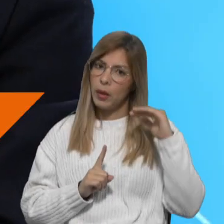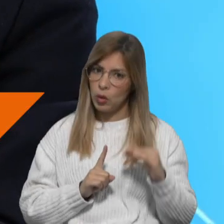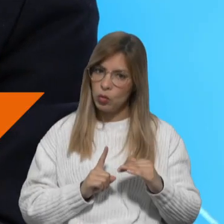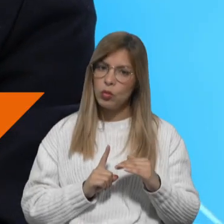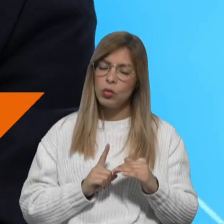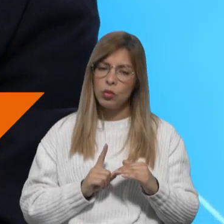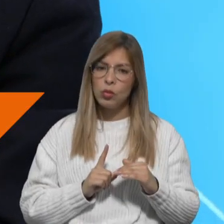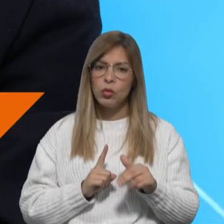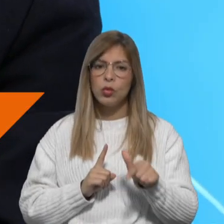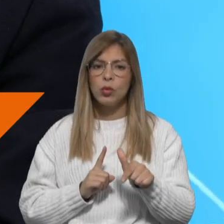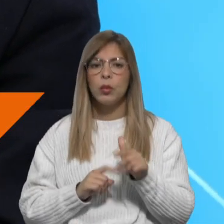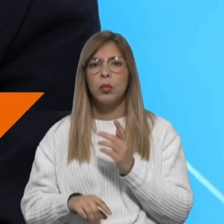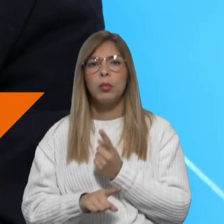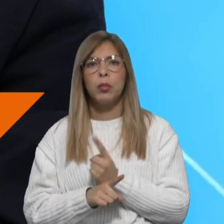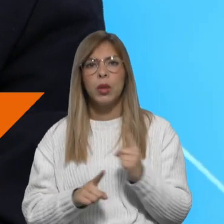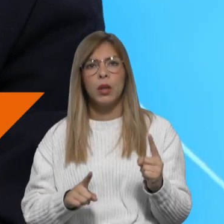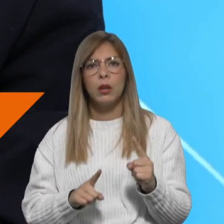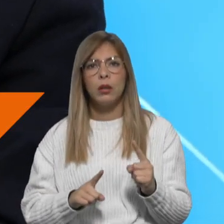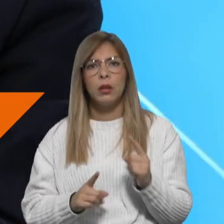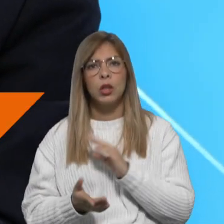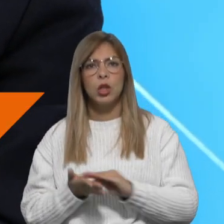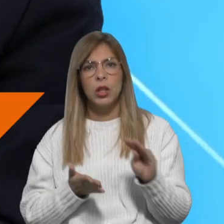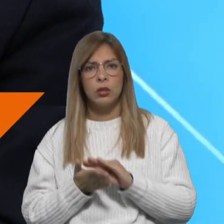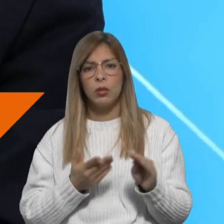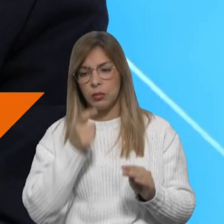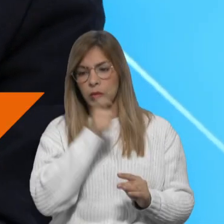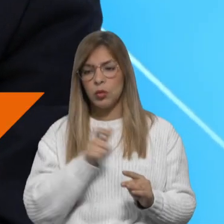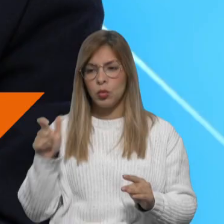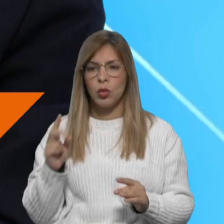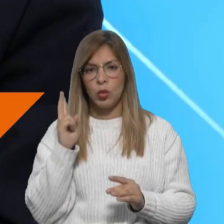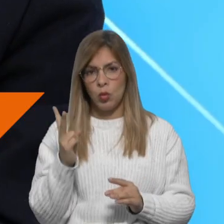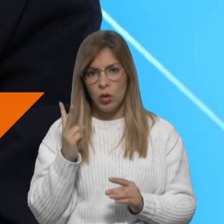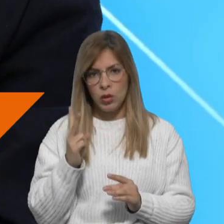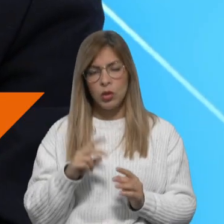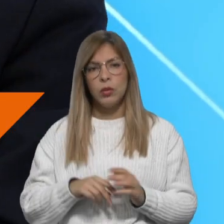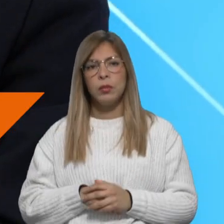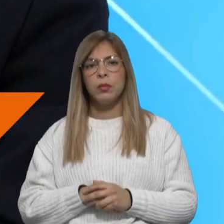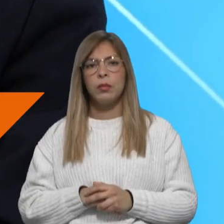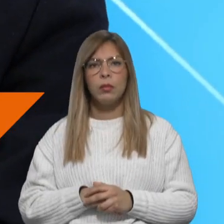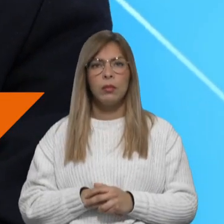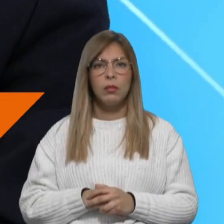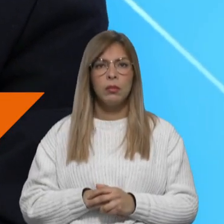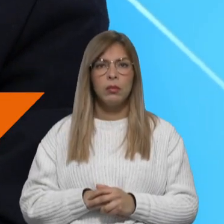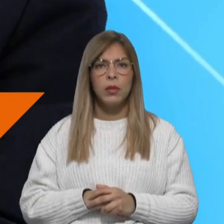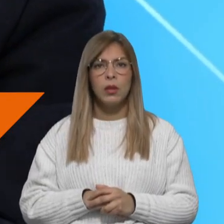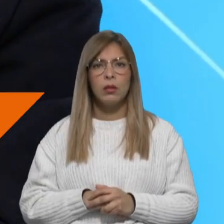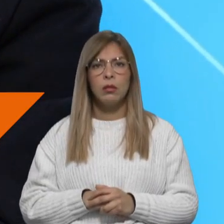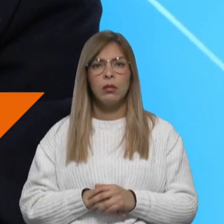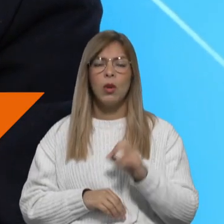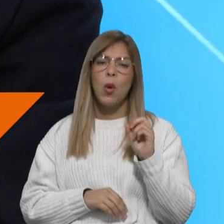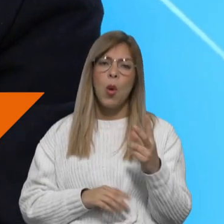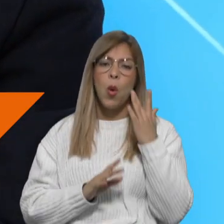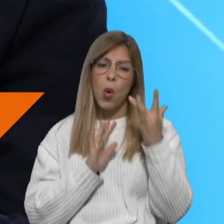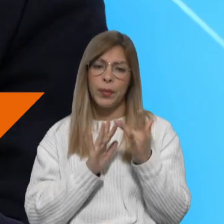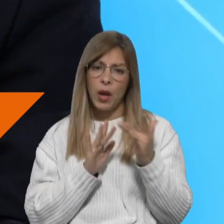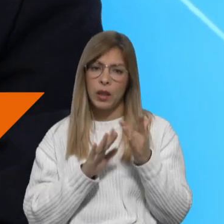até a vida às pessoas, só permite a inscrição de 2 pessoas no máximo, portanto se forem mais do que 2, tem que se... Ou entrar em contato connosco